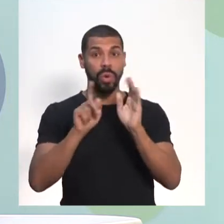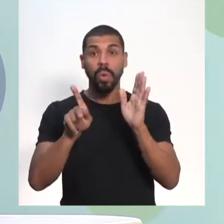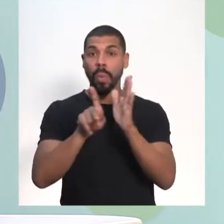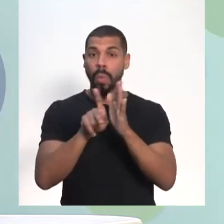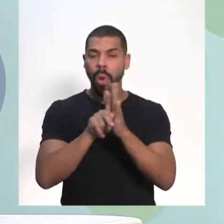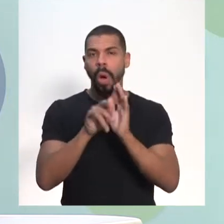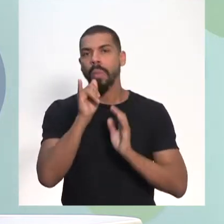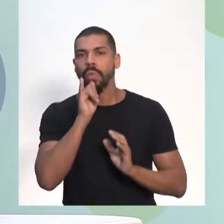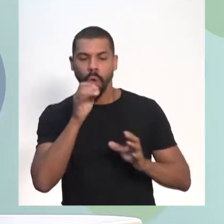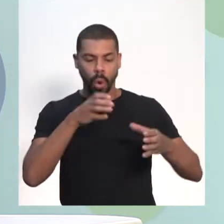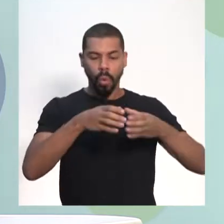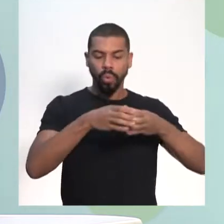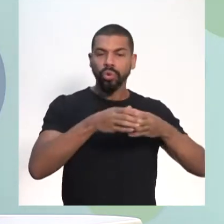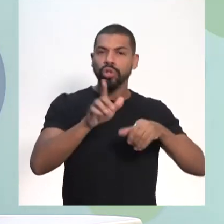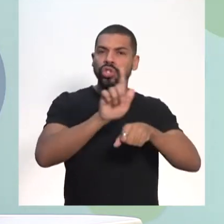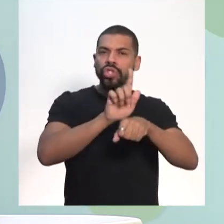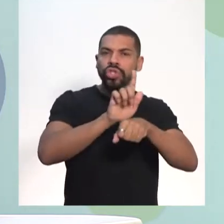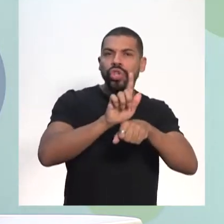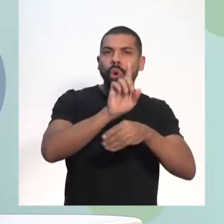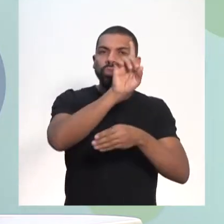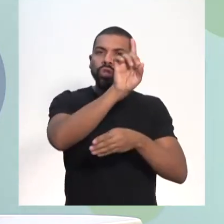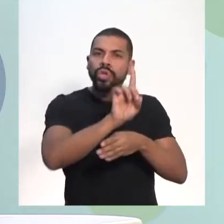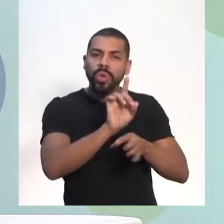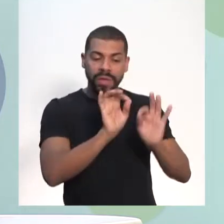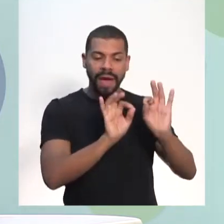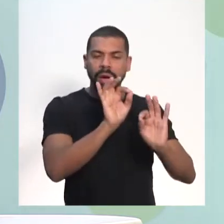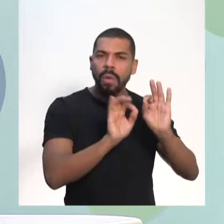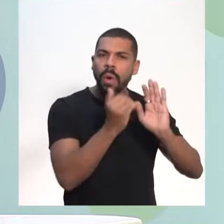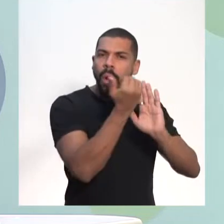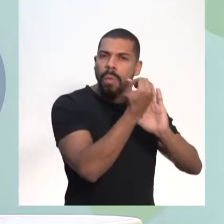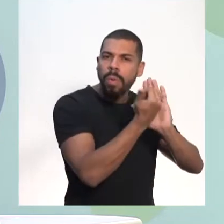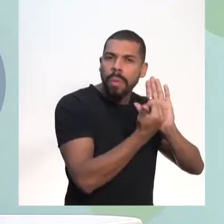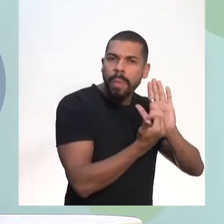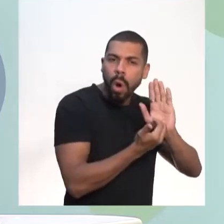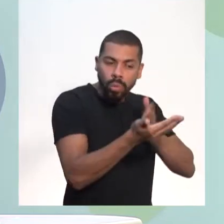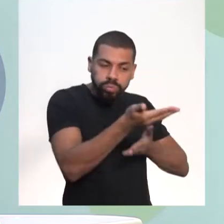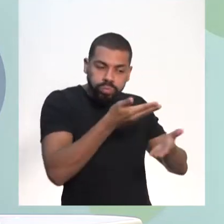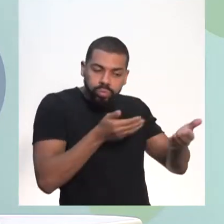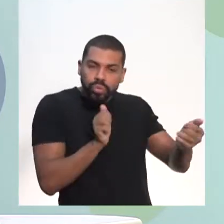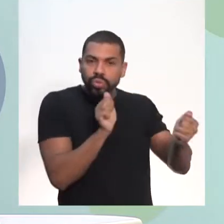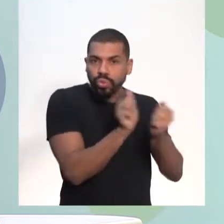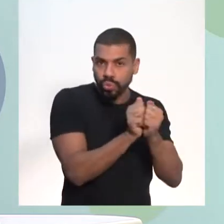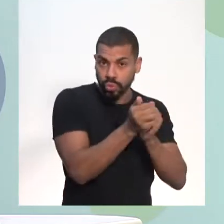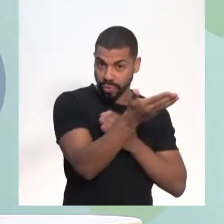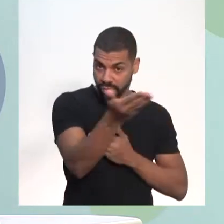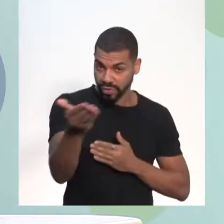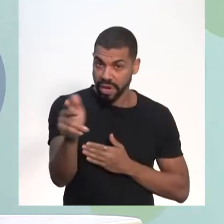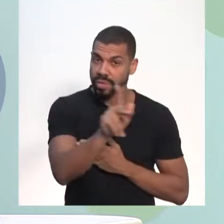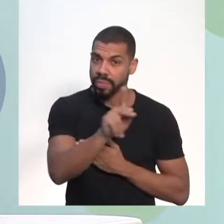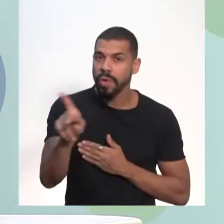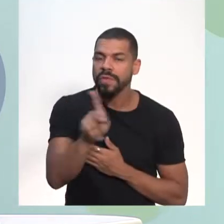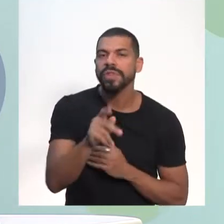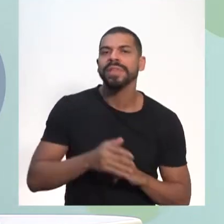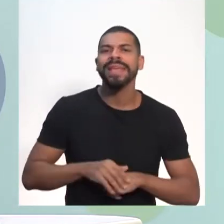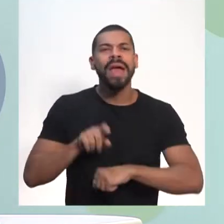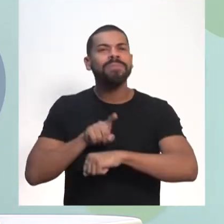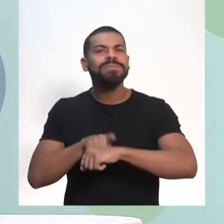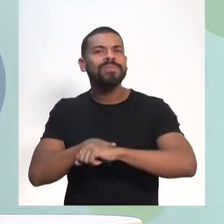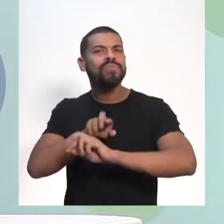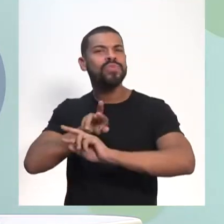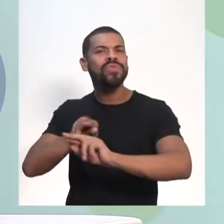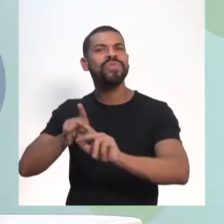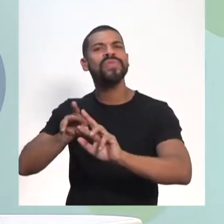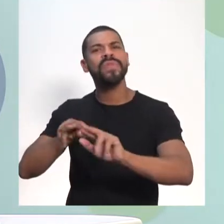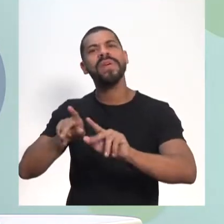PC, a própria gestão da escola, vai organizar junto com vocês. Então, é um momento diferenciado e a ideia é a gente estar falando